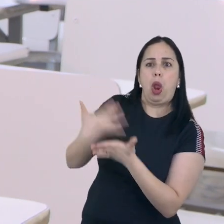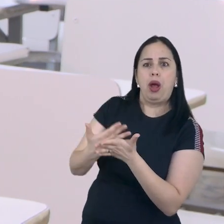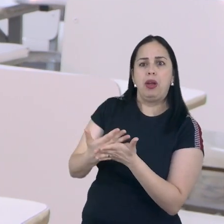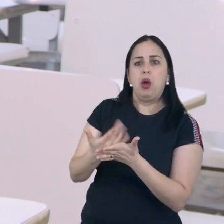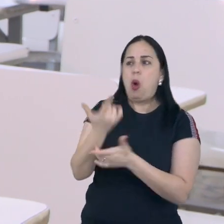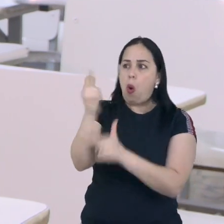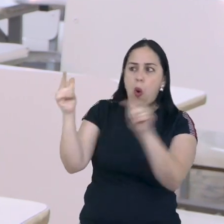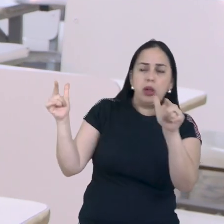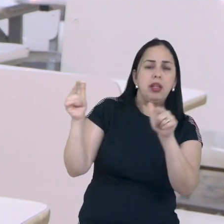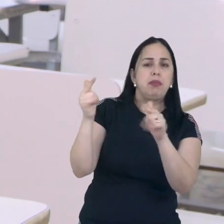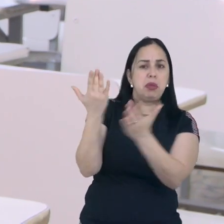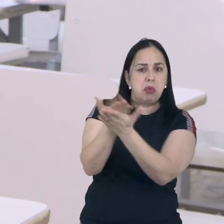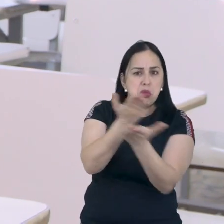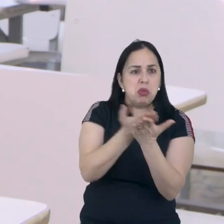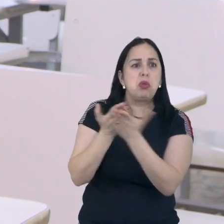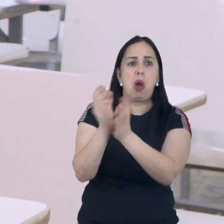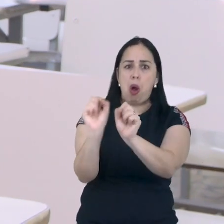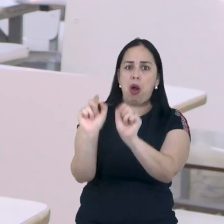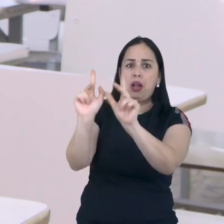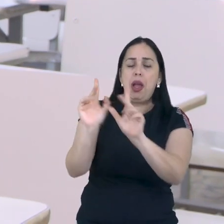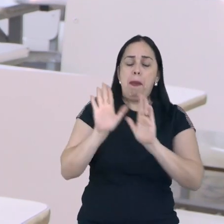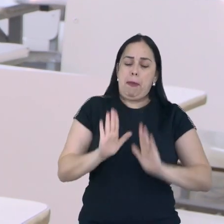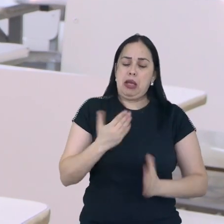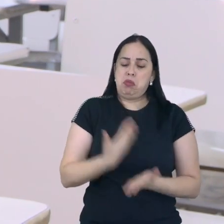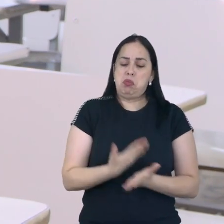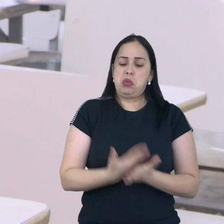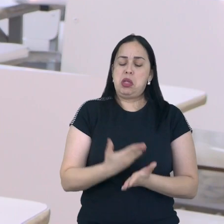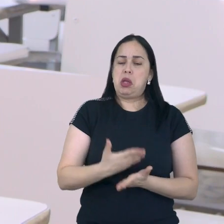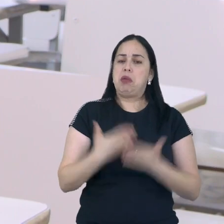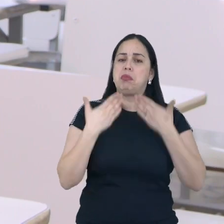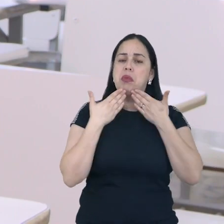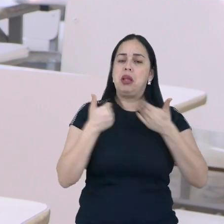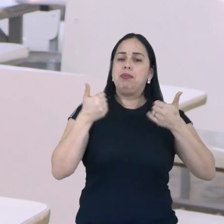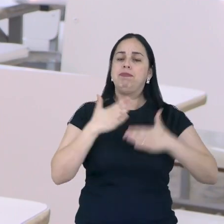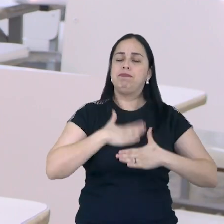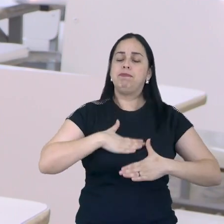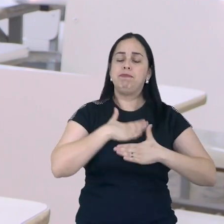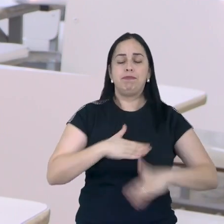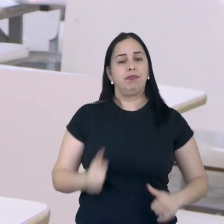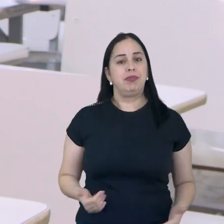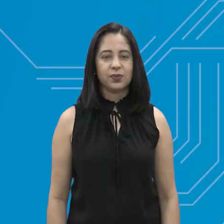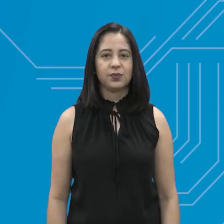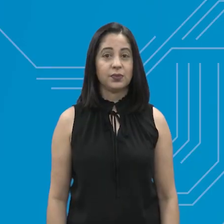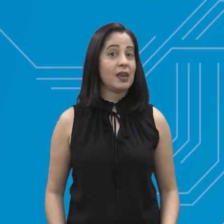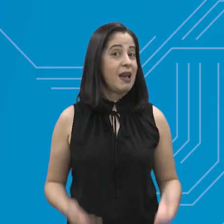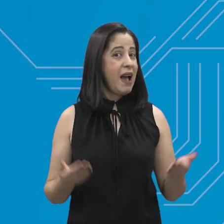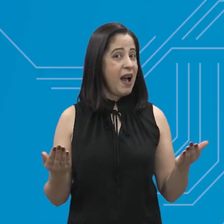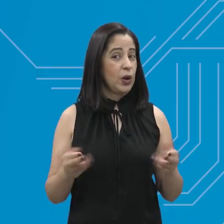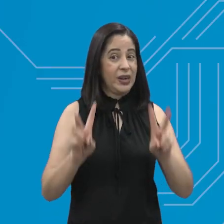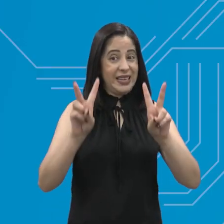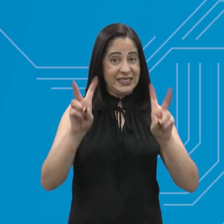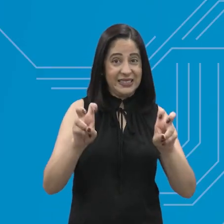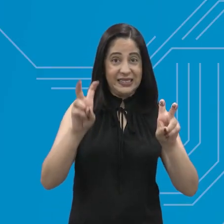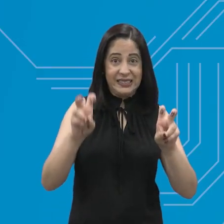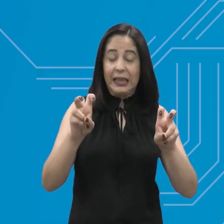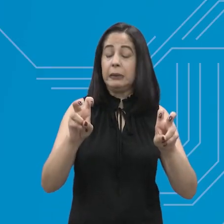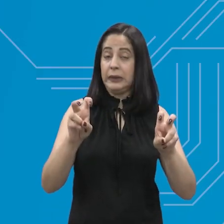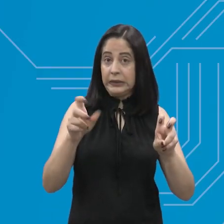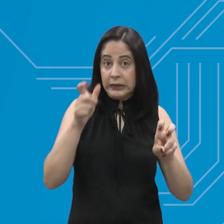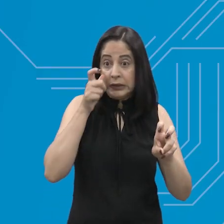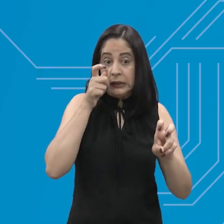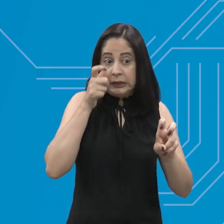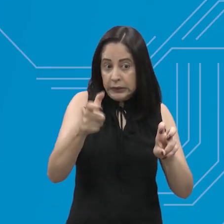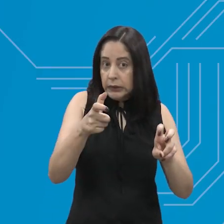mesmo que outras pessoas tenham estudado mais, você ter feito seu melhor, eu acho que é o que mais te garante tranquilidade no dia. A gente fala agora de um assunto que